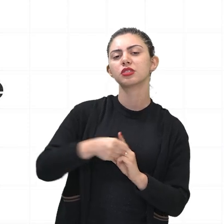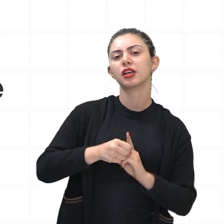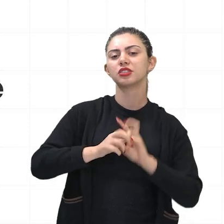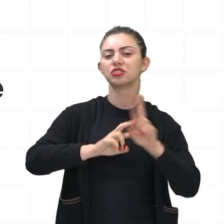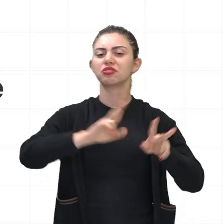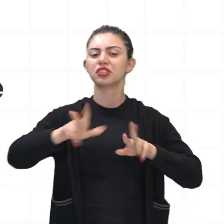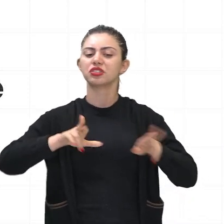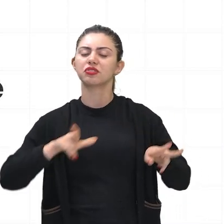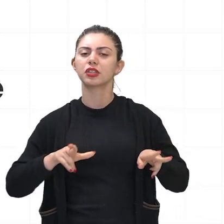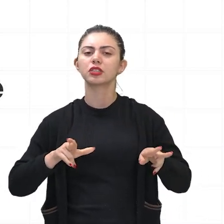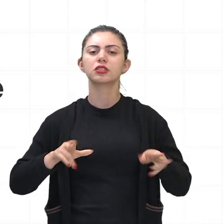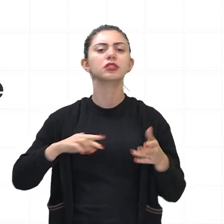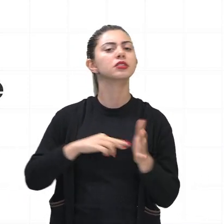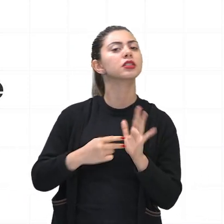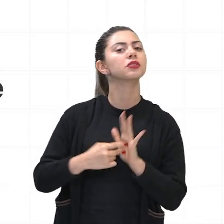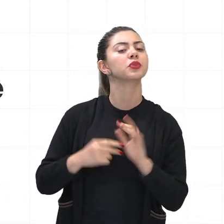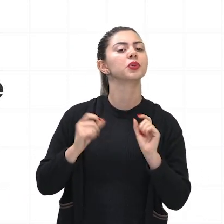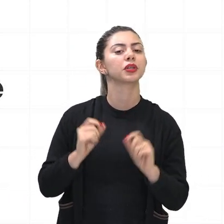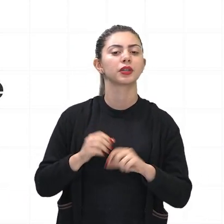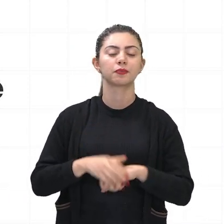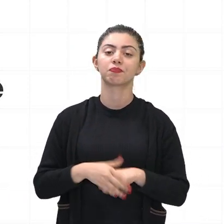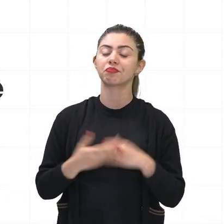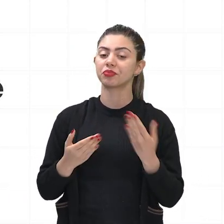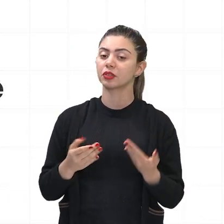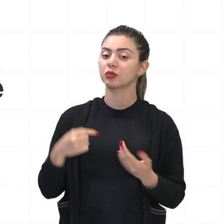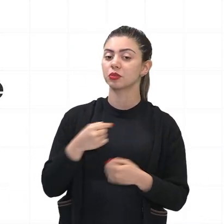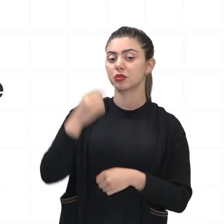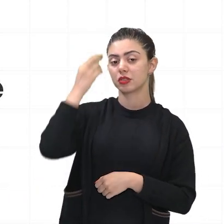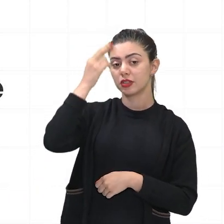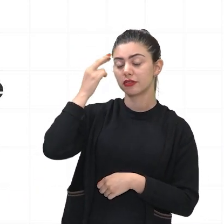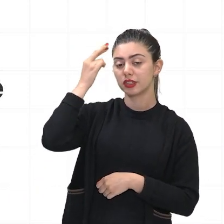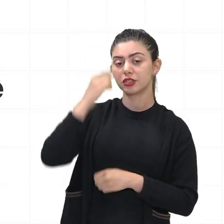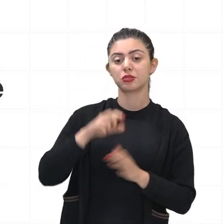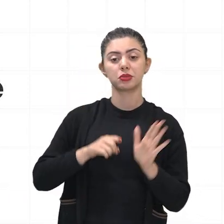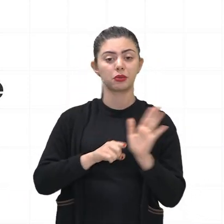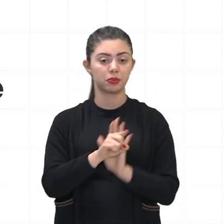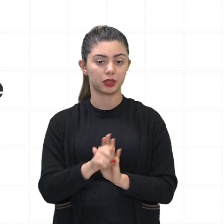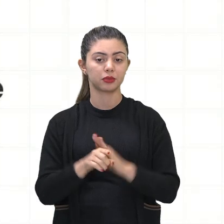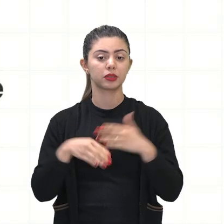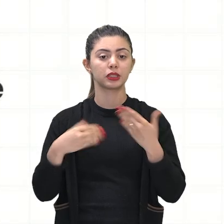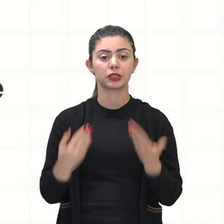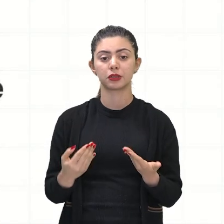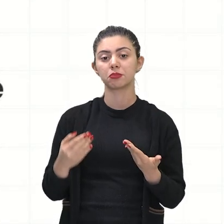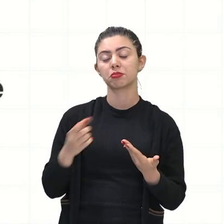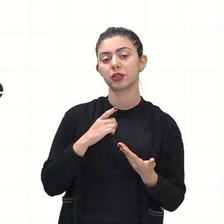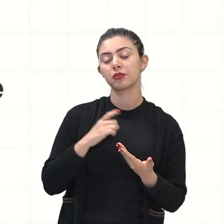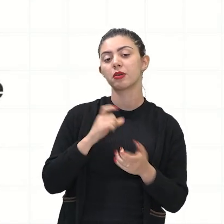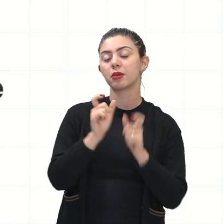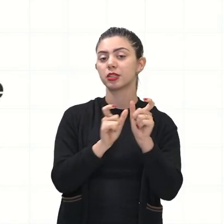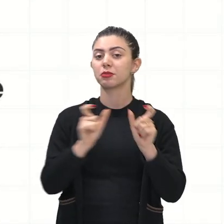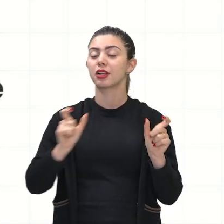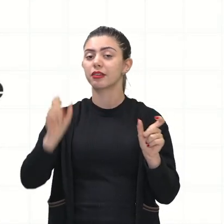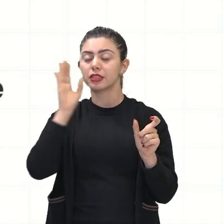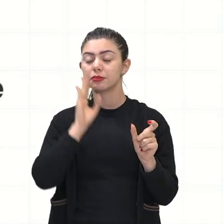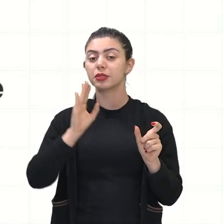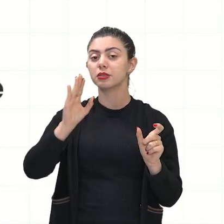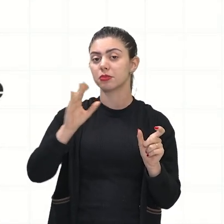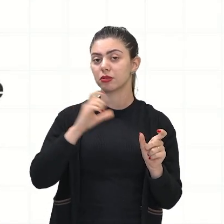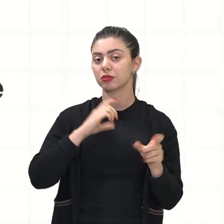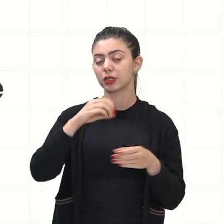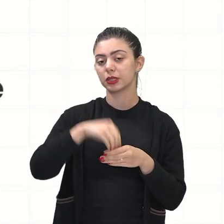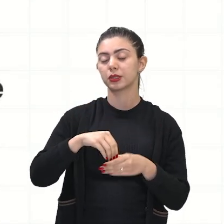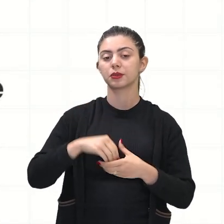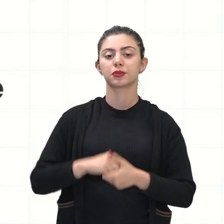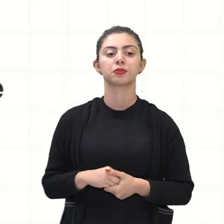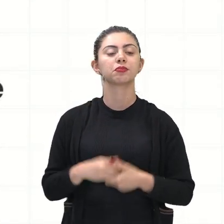plural? Quando pensamos nessa pergunta, nós devemos pensar em algumas palavras-chave.